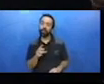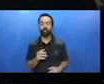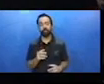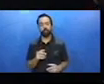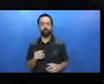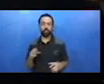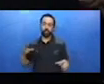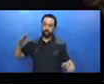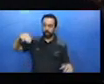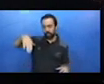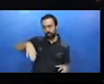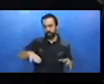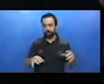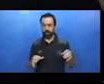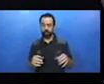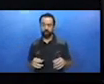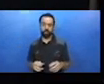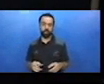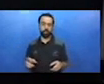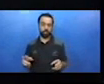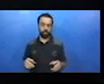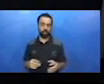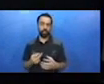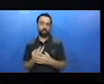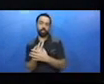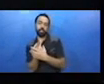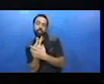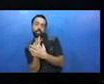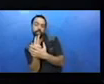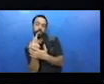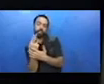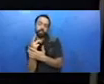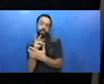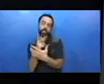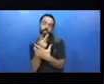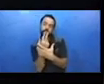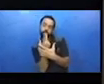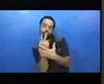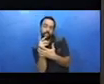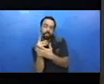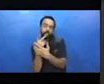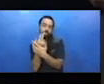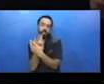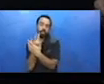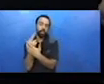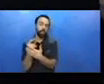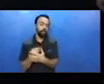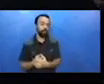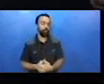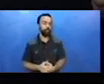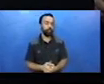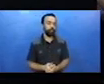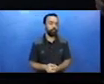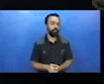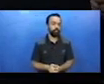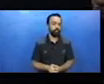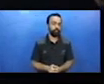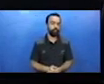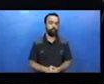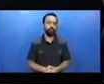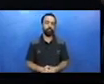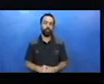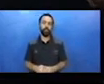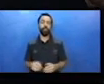elas realizam movimentos dentro da água e às vezes colocam apenas os pés para fora da água. Então esse nado sincronizado exige